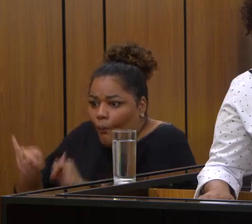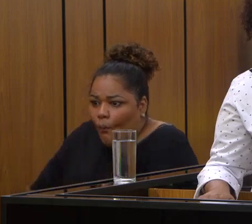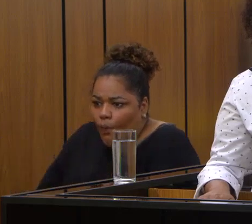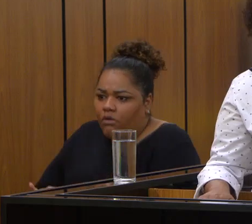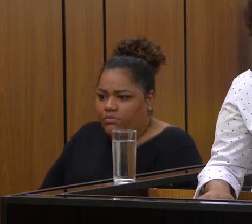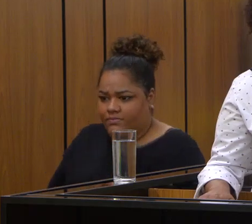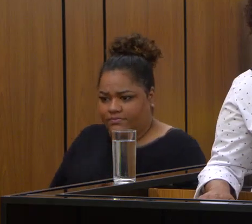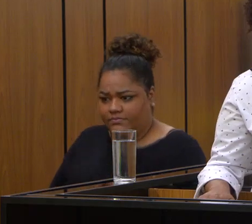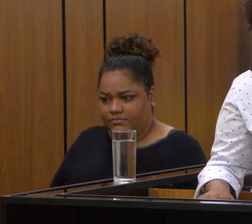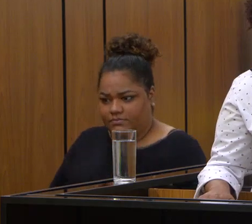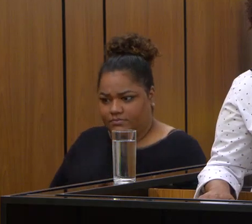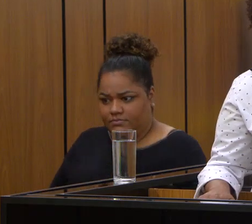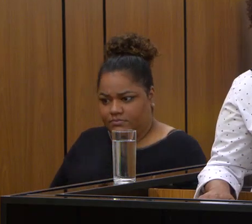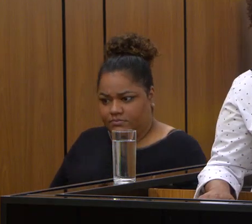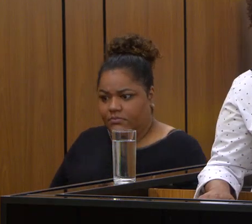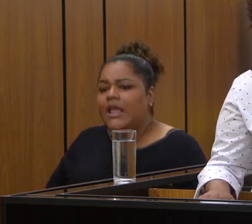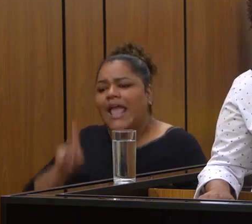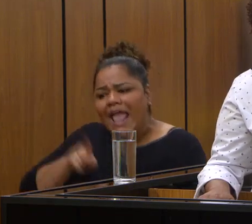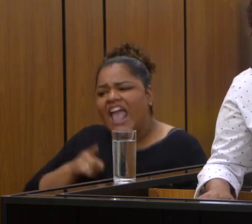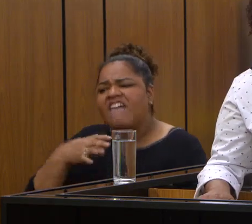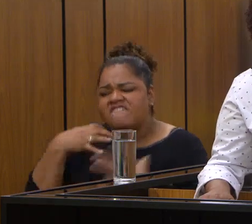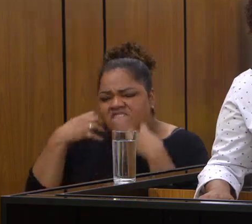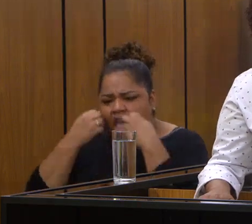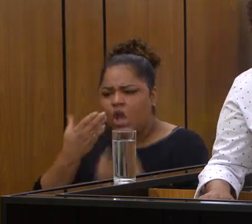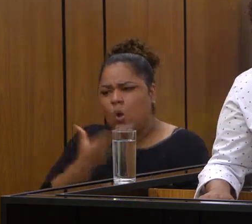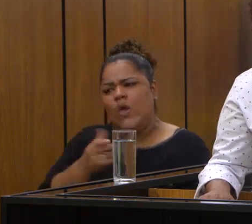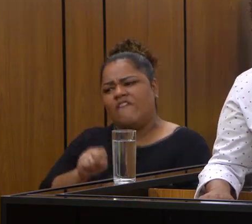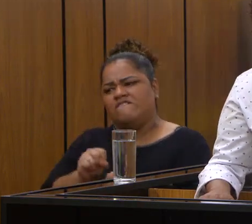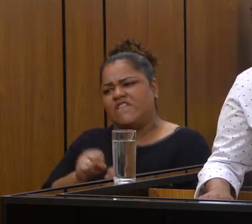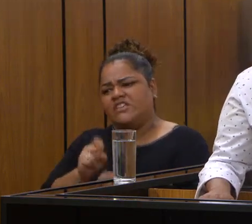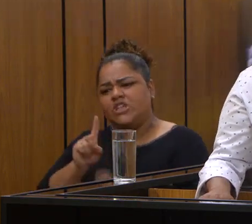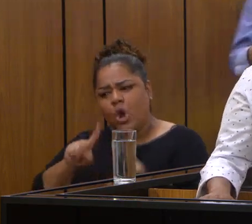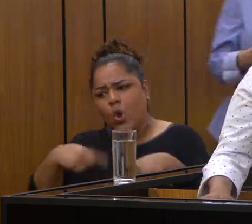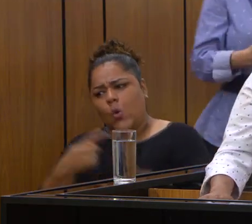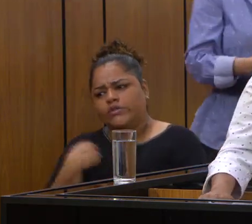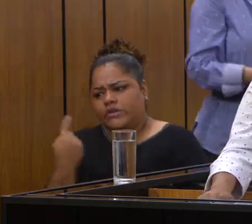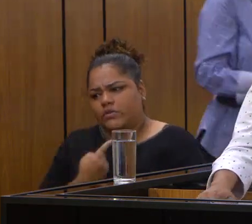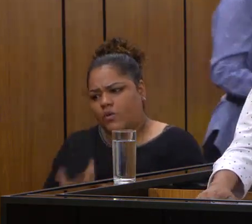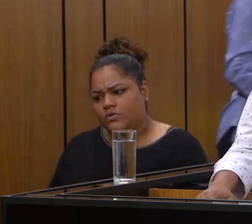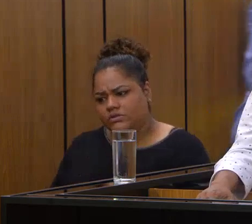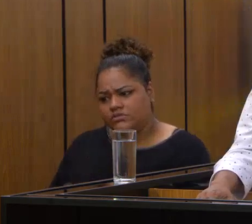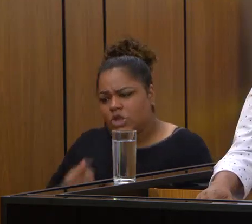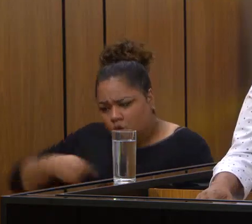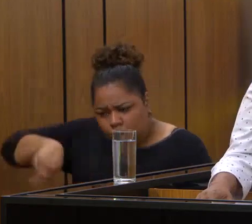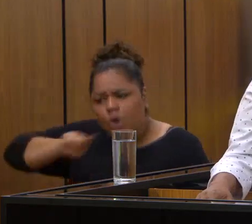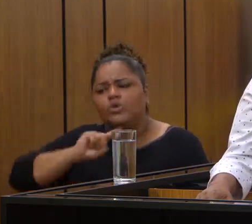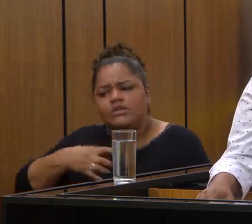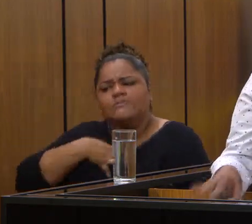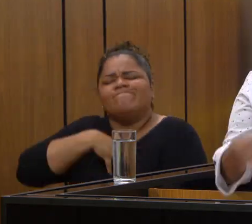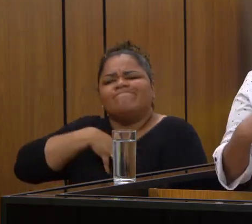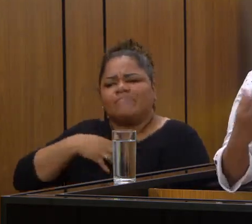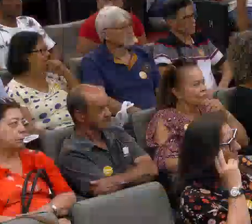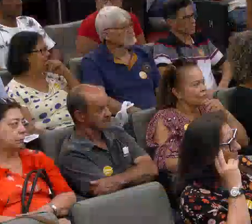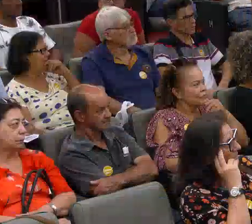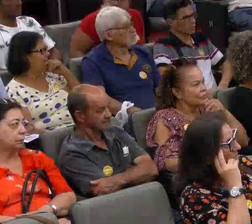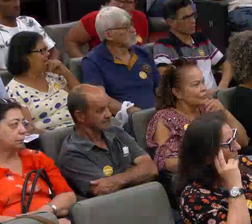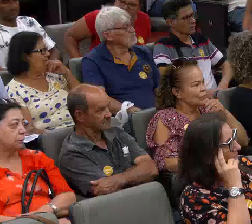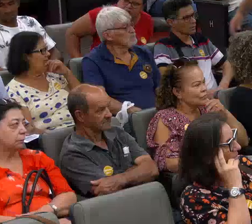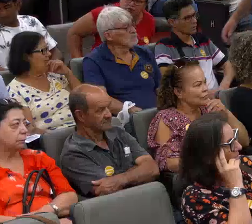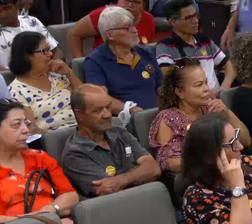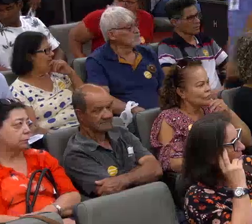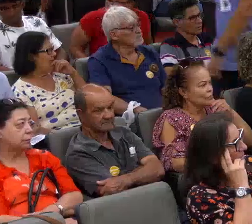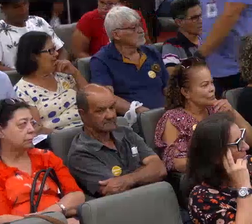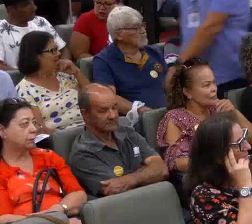é uma vergonha que eles fizeram conosco e todos nós sabemos todos nós sentimos no